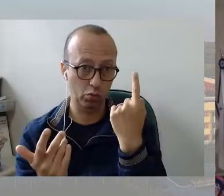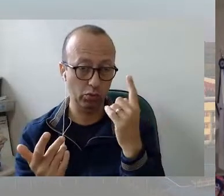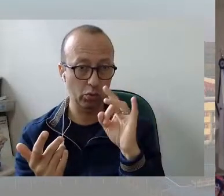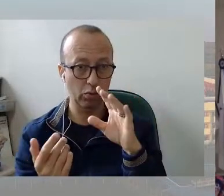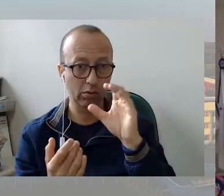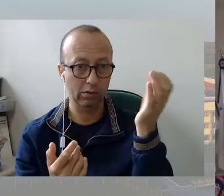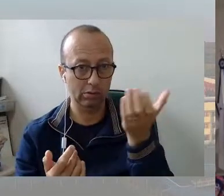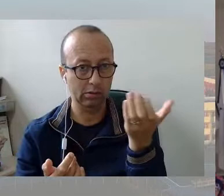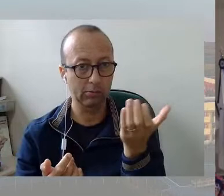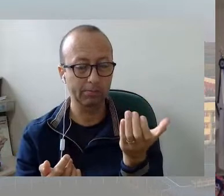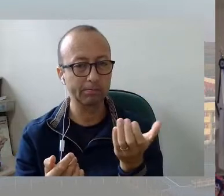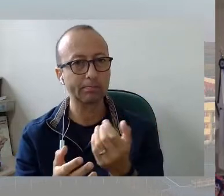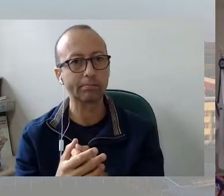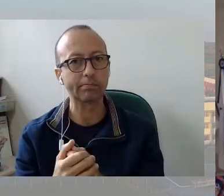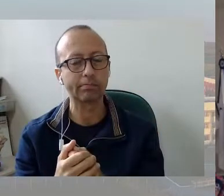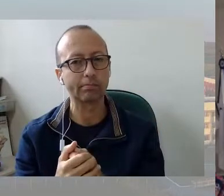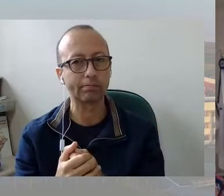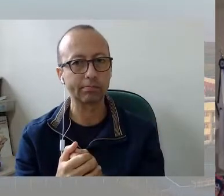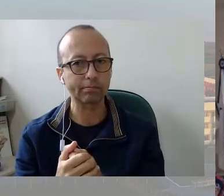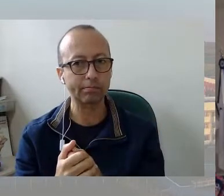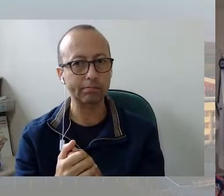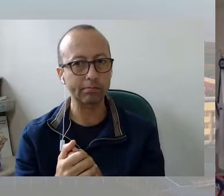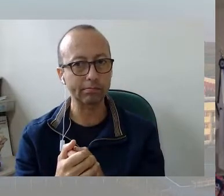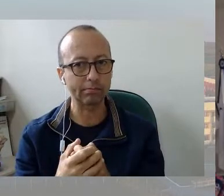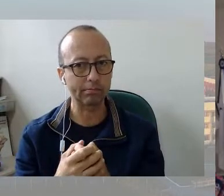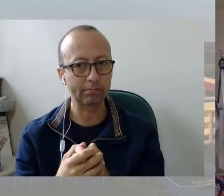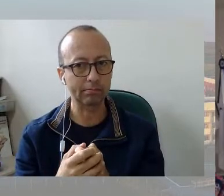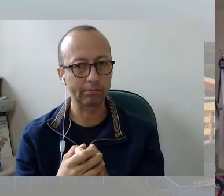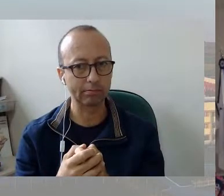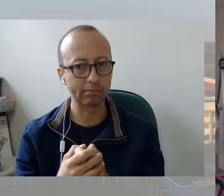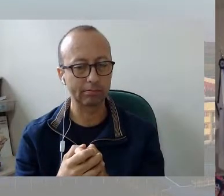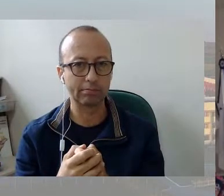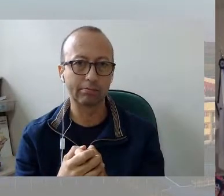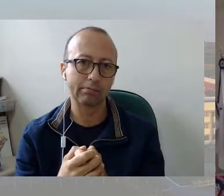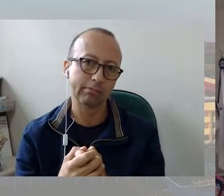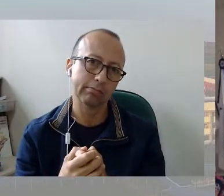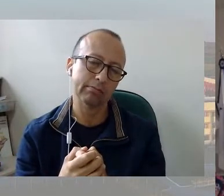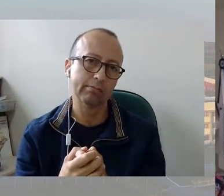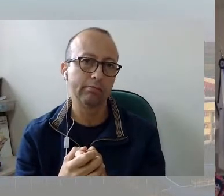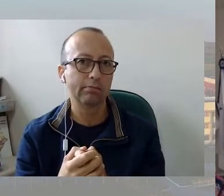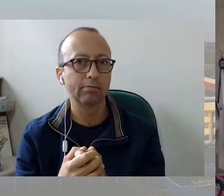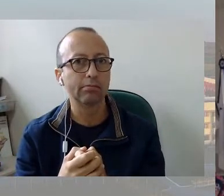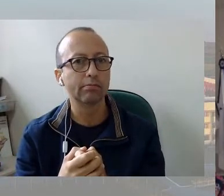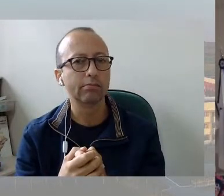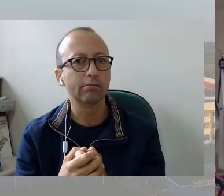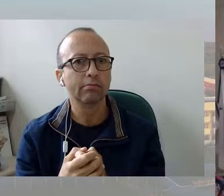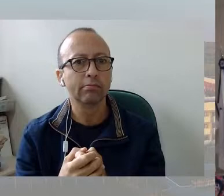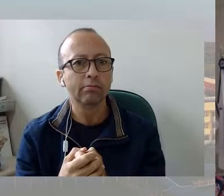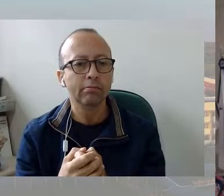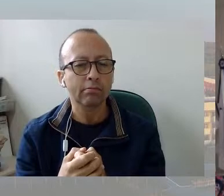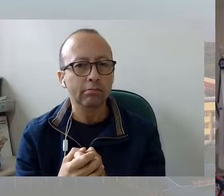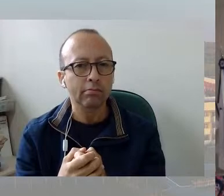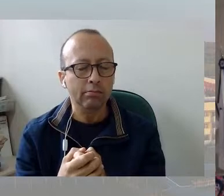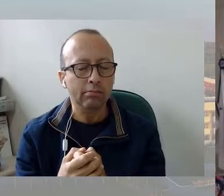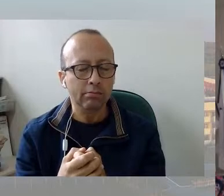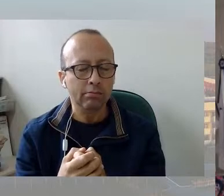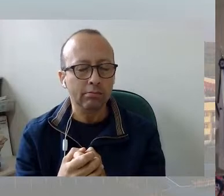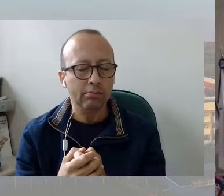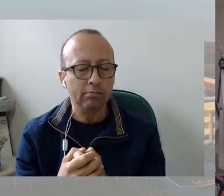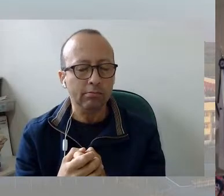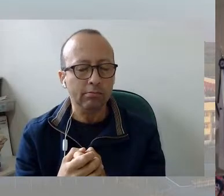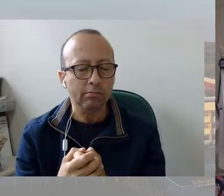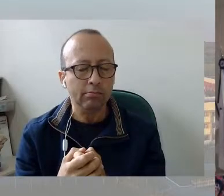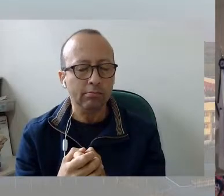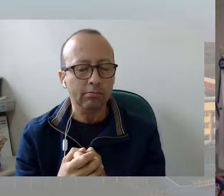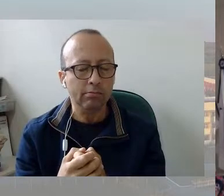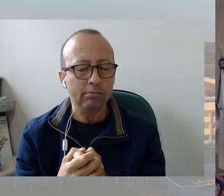caso, como postulante, tá? Só corrigindo, tá bem? Por favor, Alexandre. Obrigado. Bom dia a